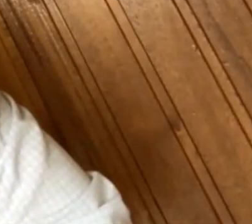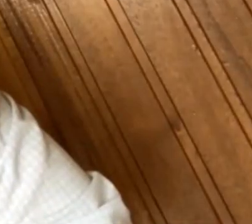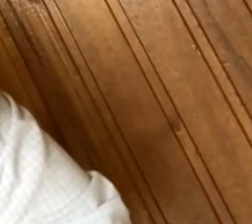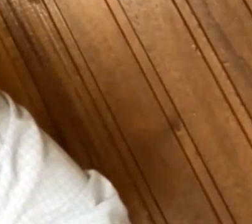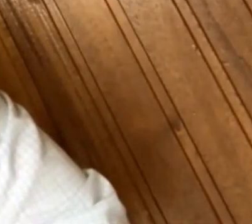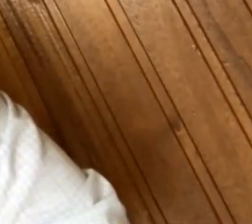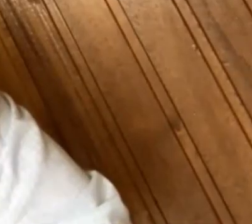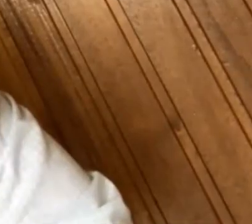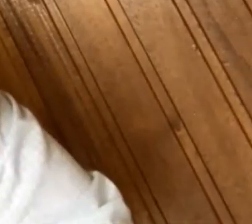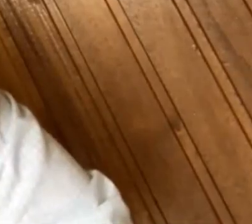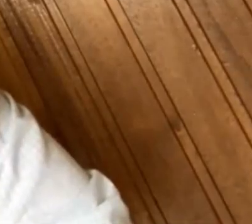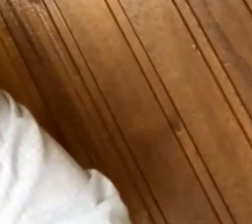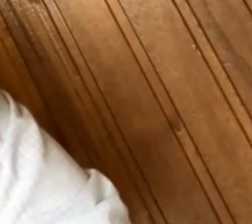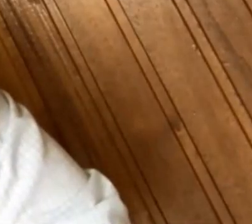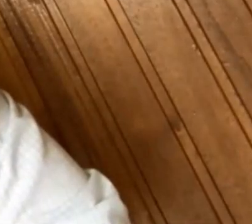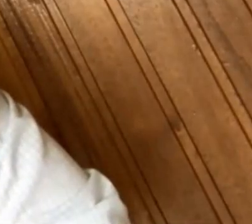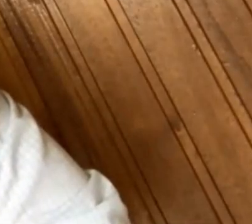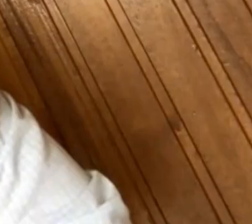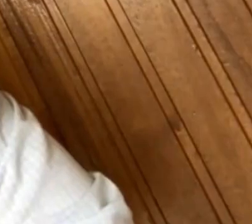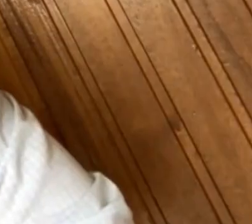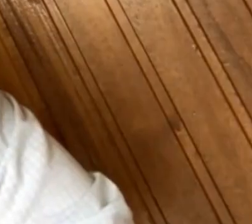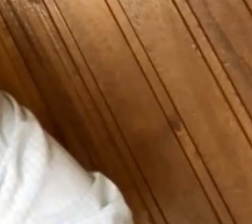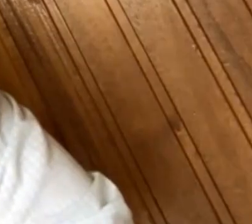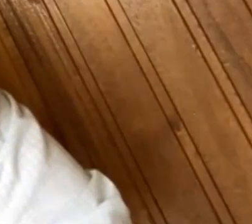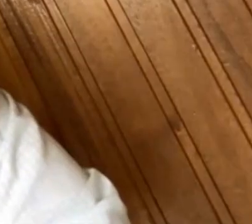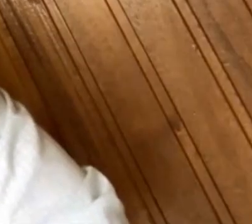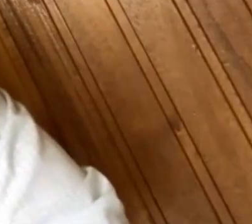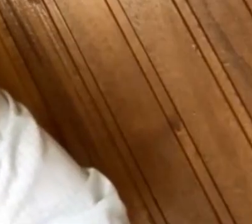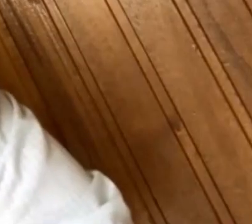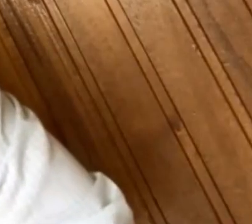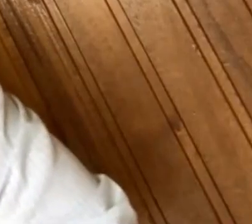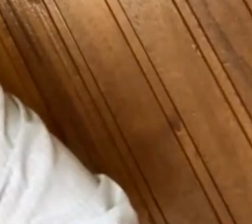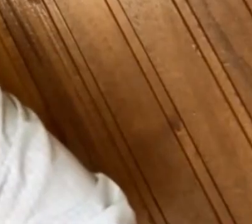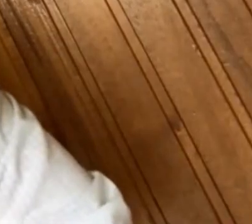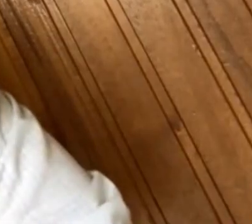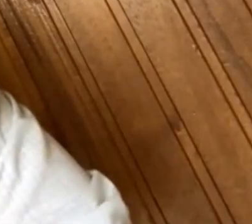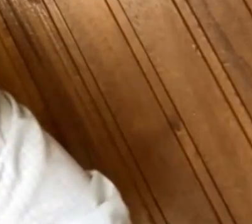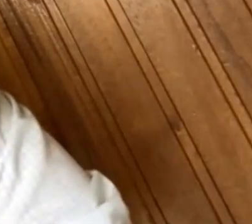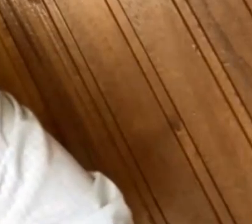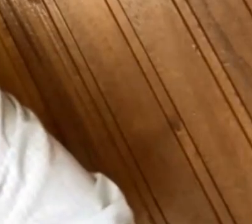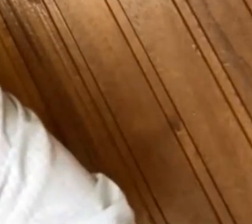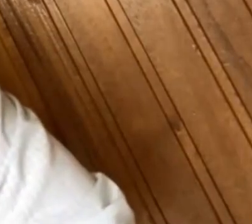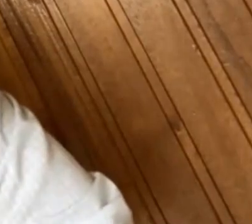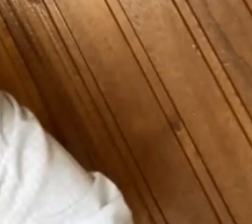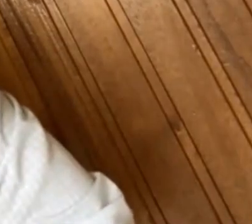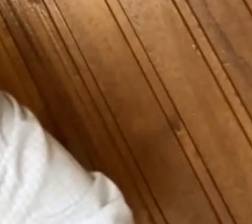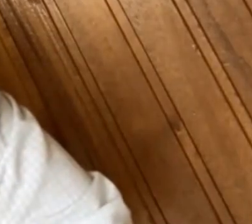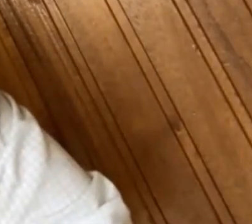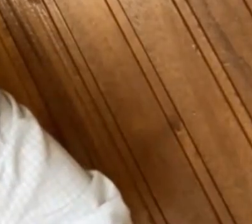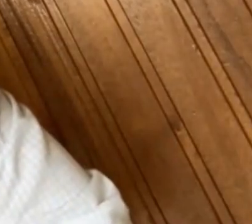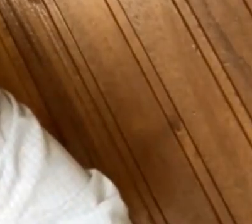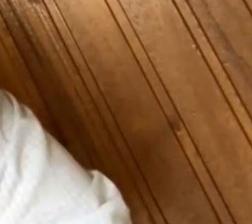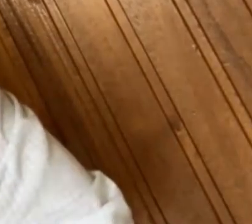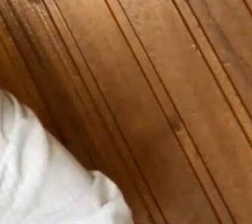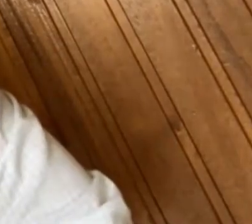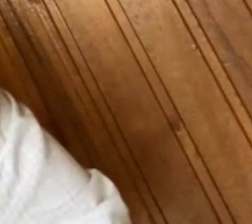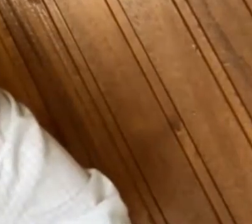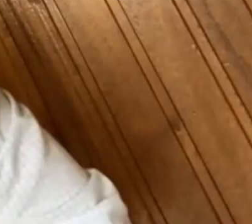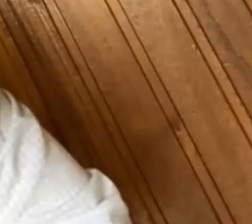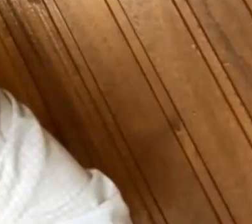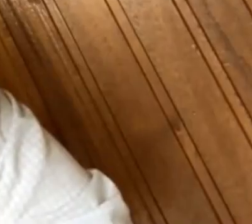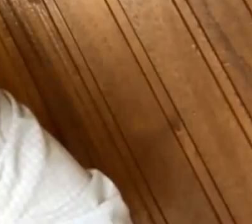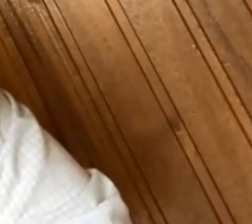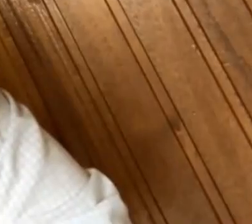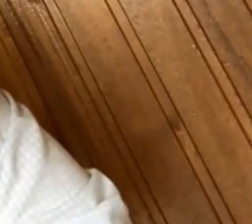bipolaridade é algum trauma ou algum tipo de abuso na infância e adolescência. E